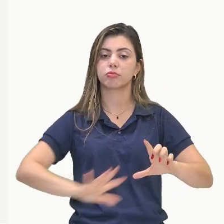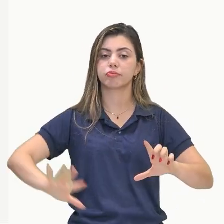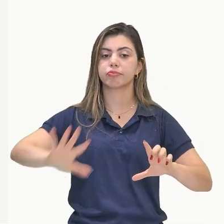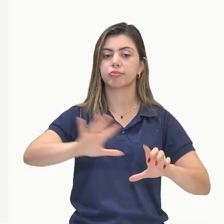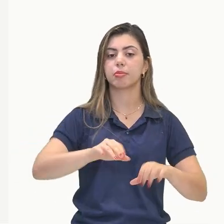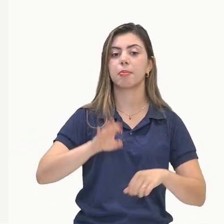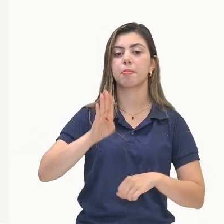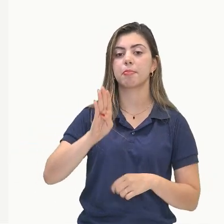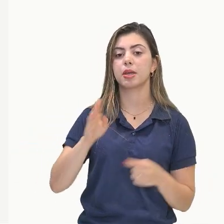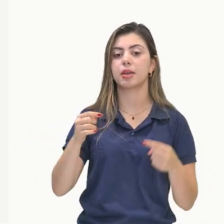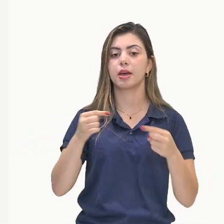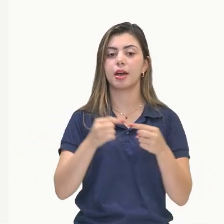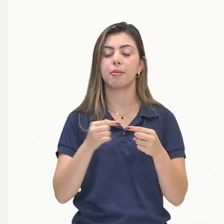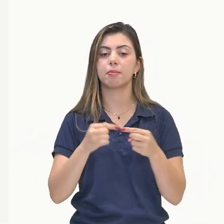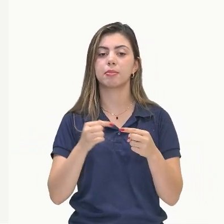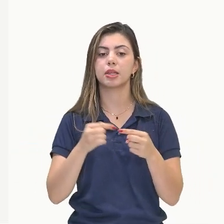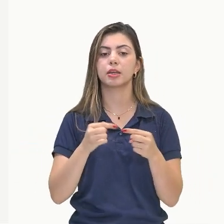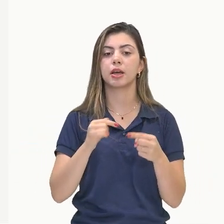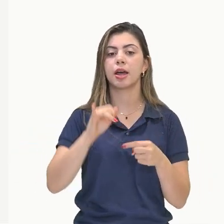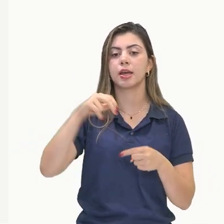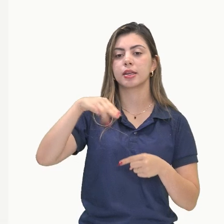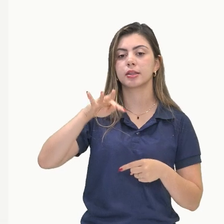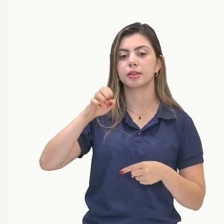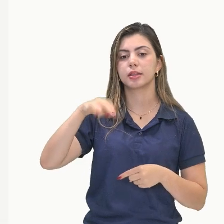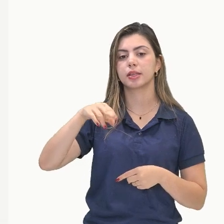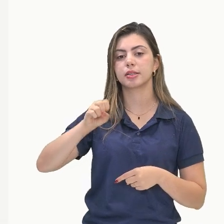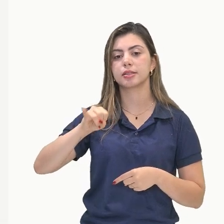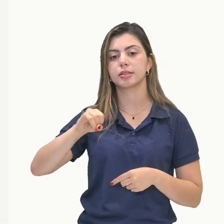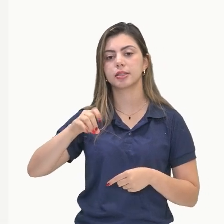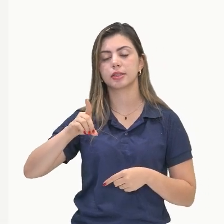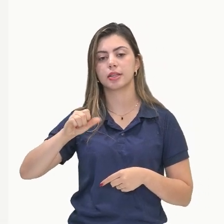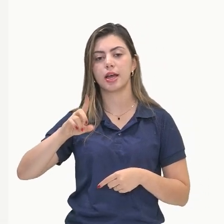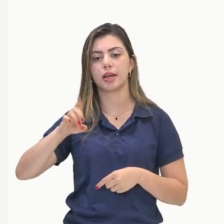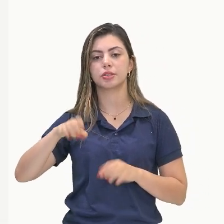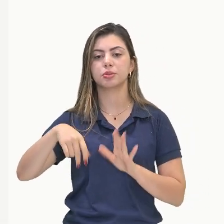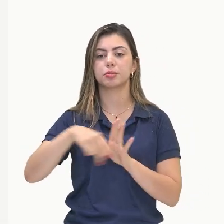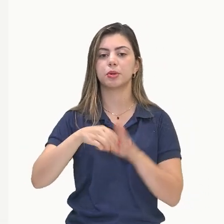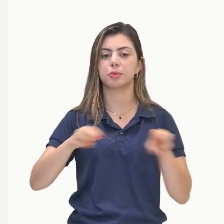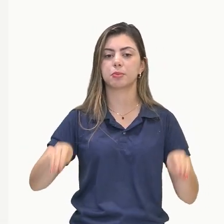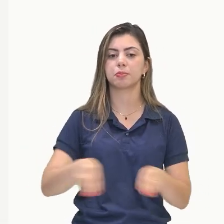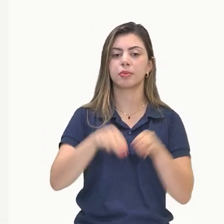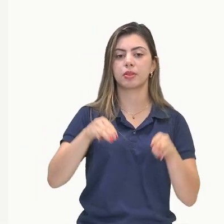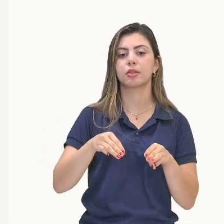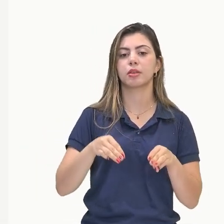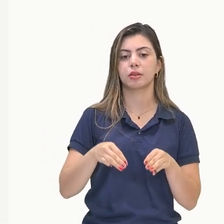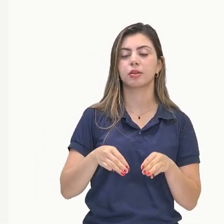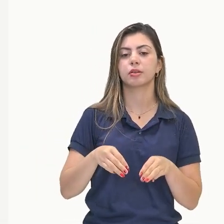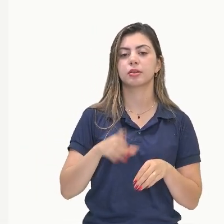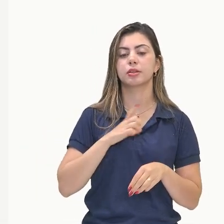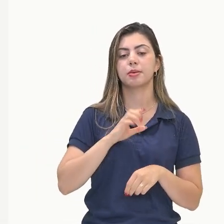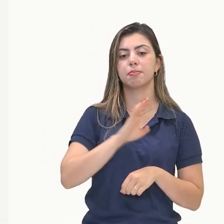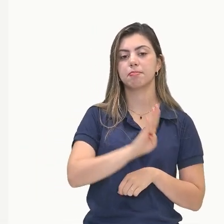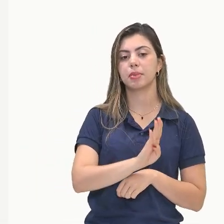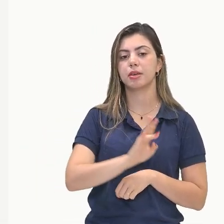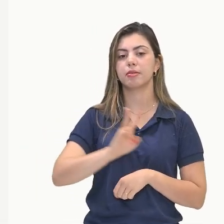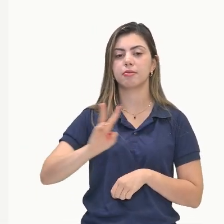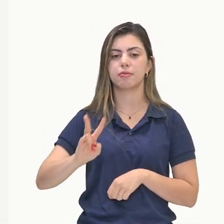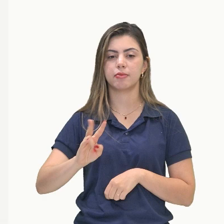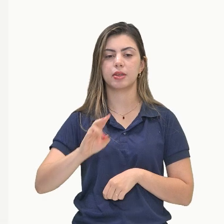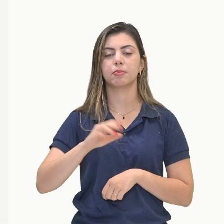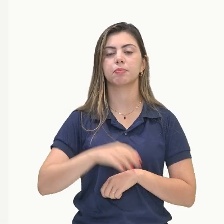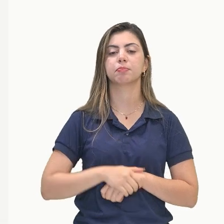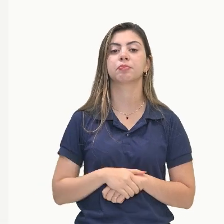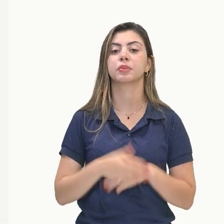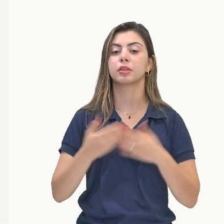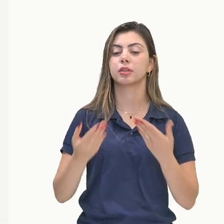é a intensidade do campo magnético e θ é o ângulo formado por B e V. Essa expressão,